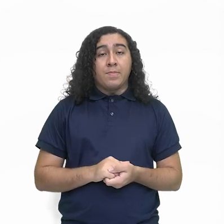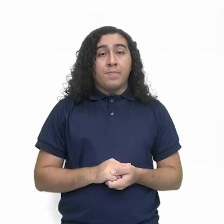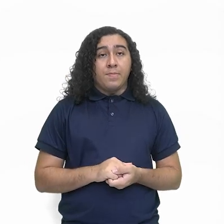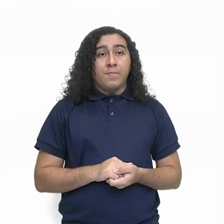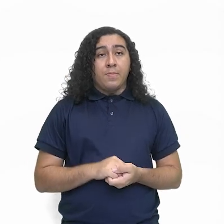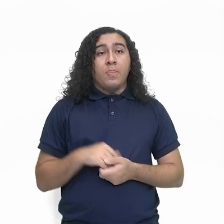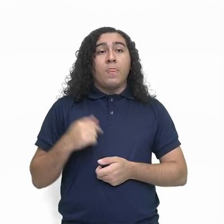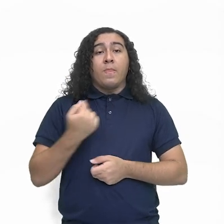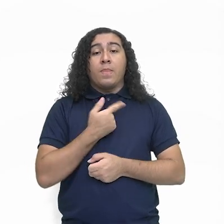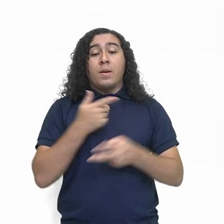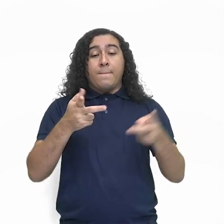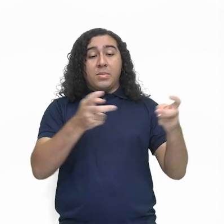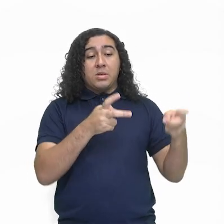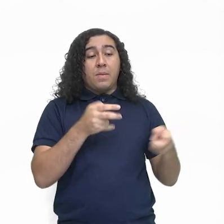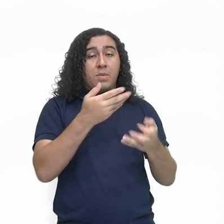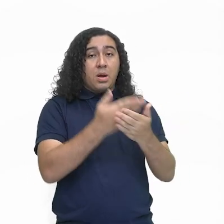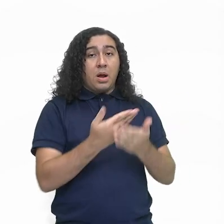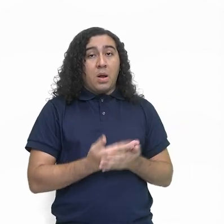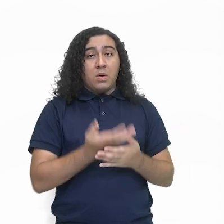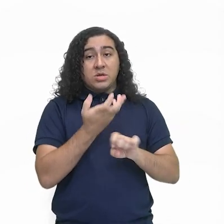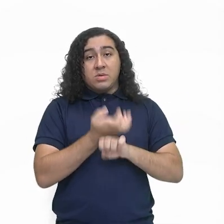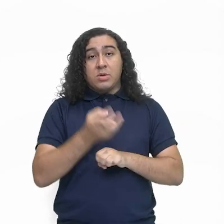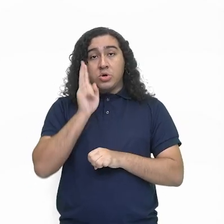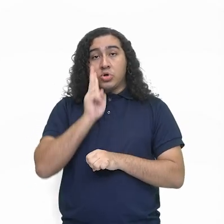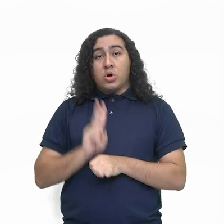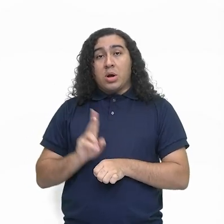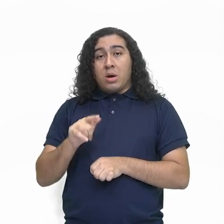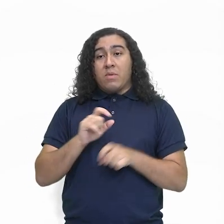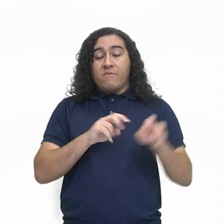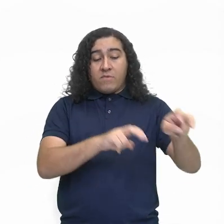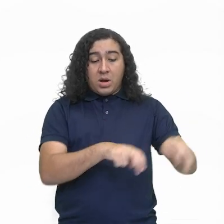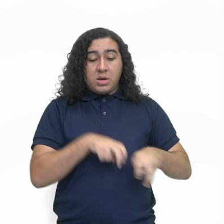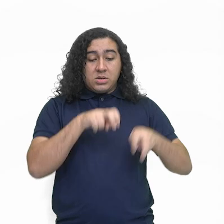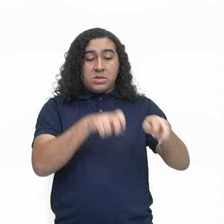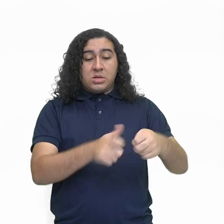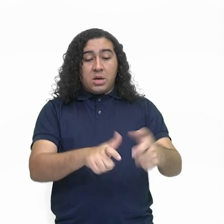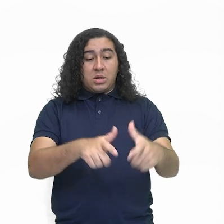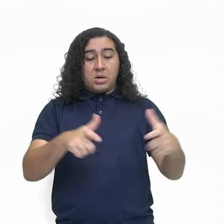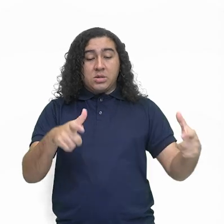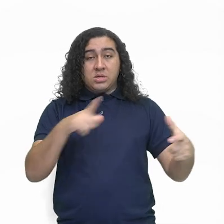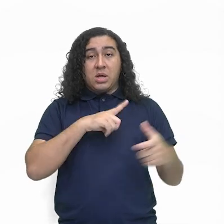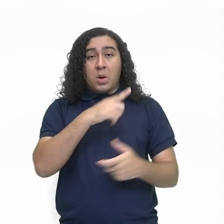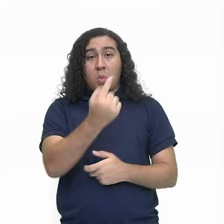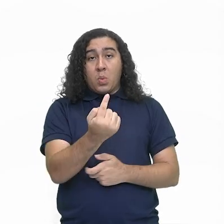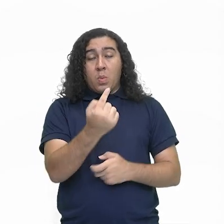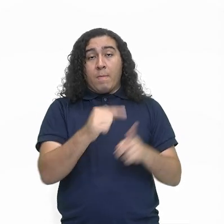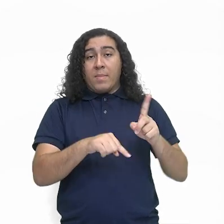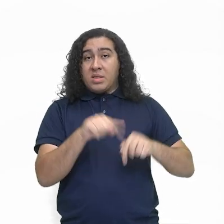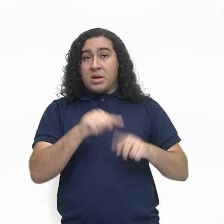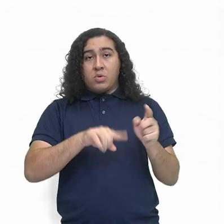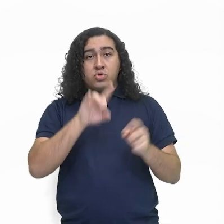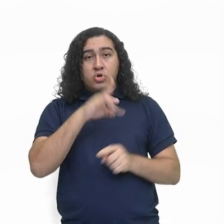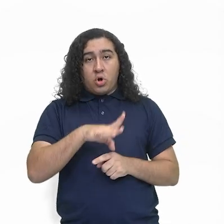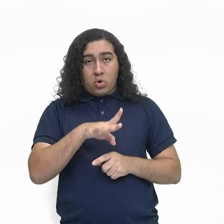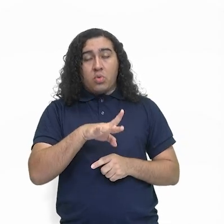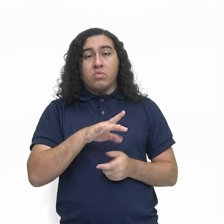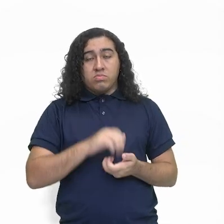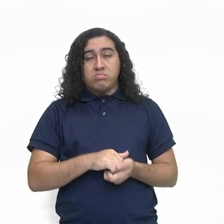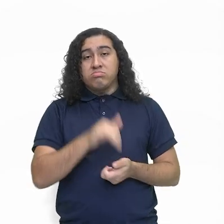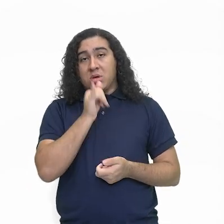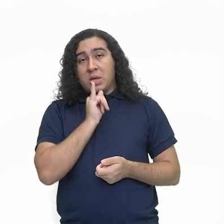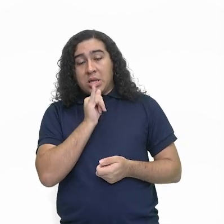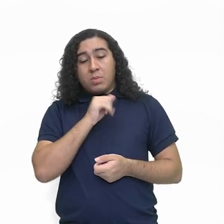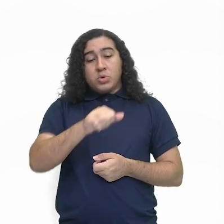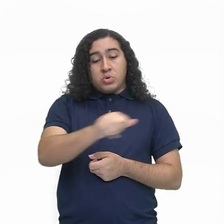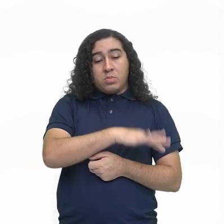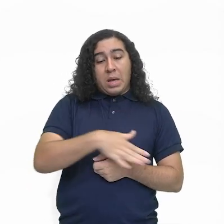costuma ver muito nas aulas de história, são aquelas grandes fazendas que produzem uma única coisa, uma fazenda inteira de soja, uma fazenda